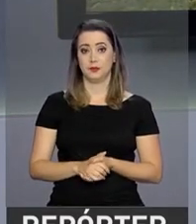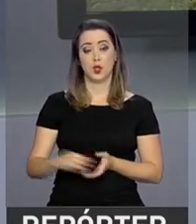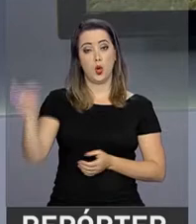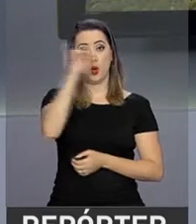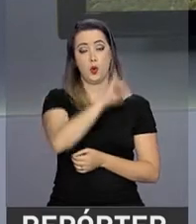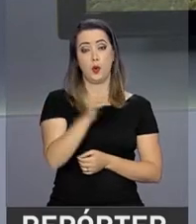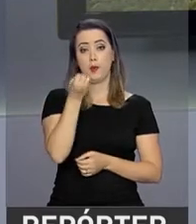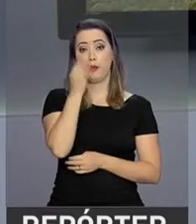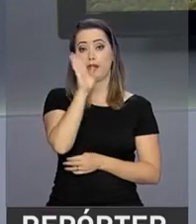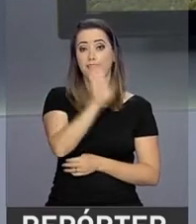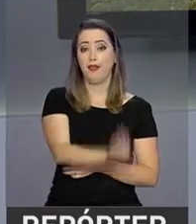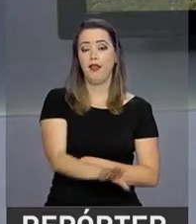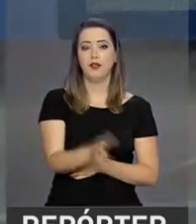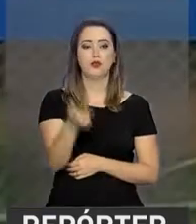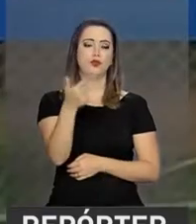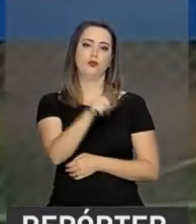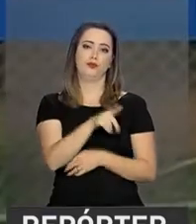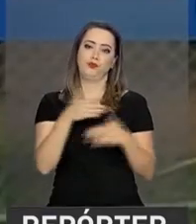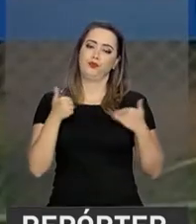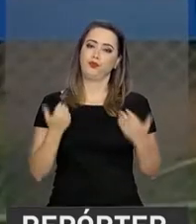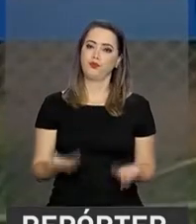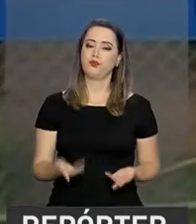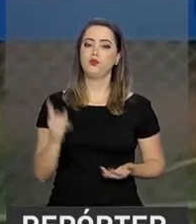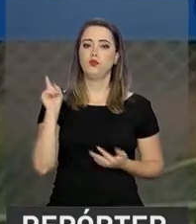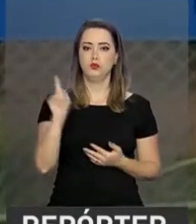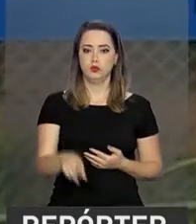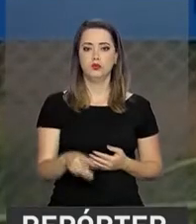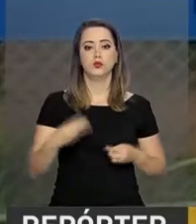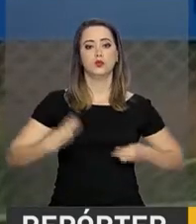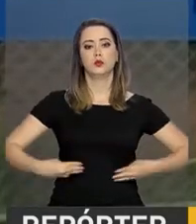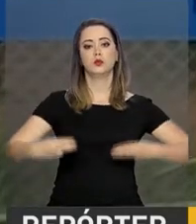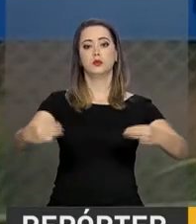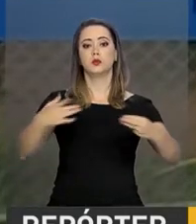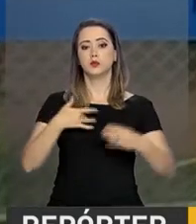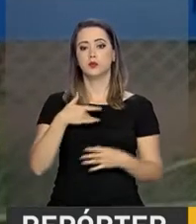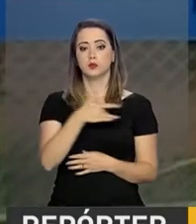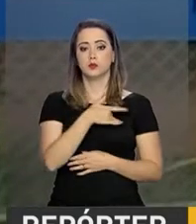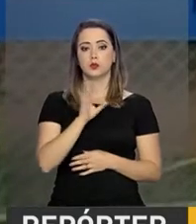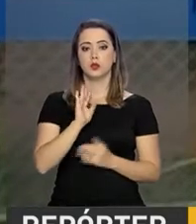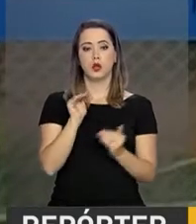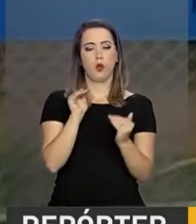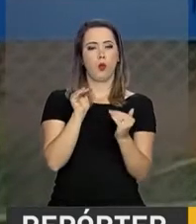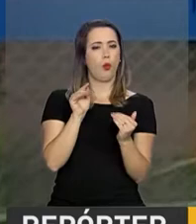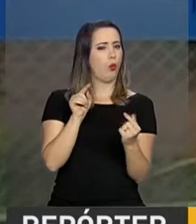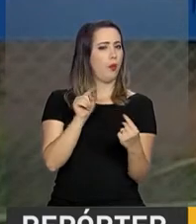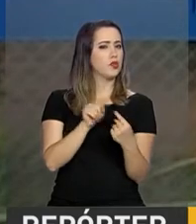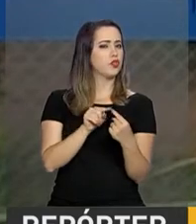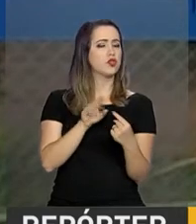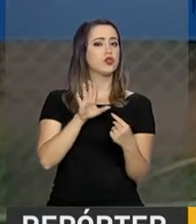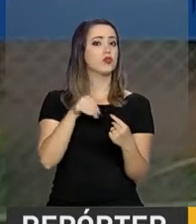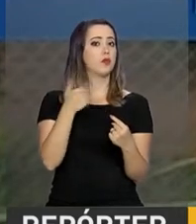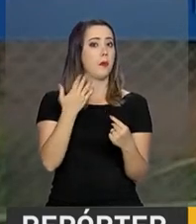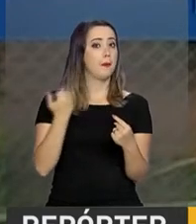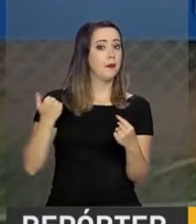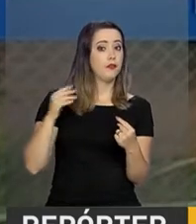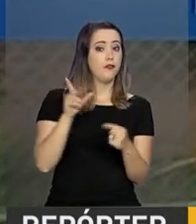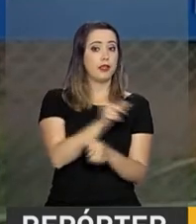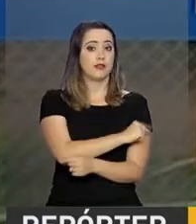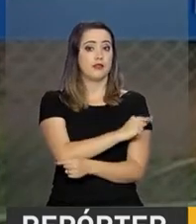Olá, Roberto. Boa tarde novamente. É isso mesmo, ó. O Ministério da Saúde tem uma meta de vacinar mais de